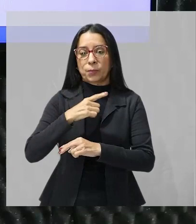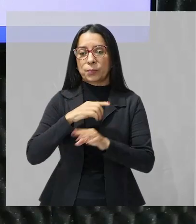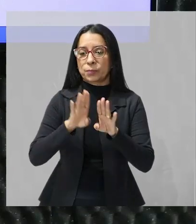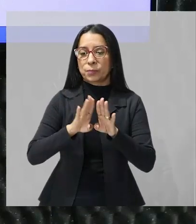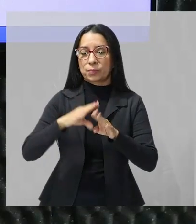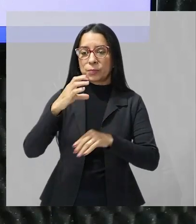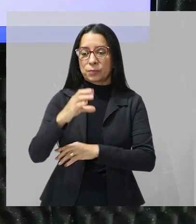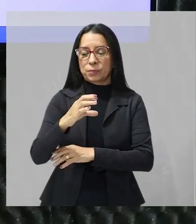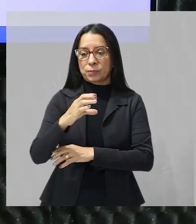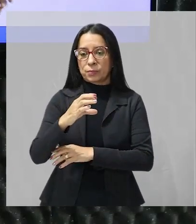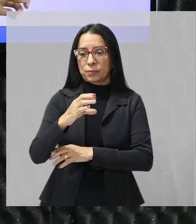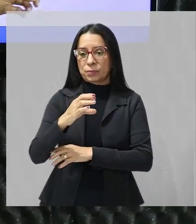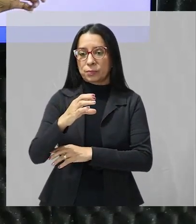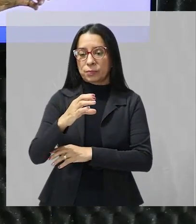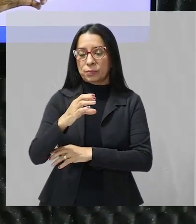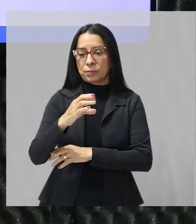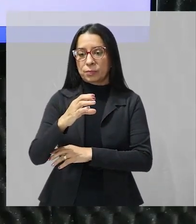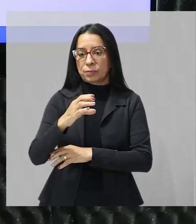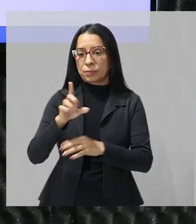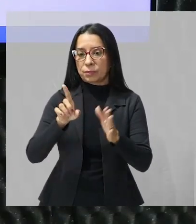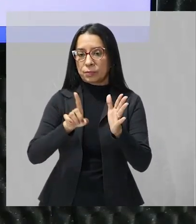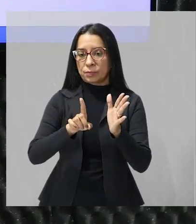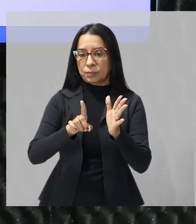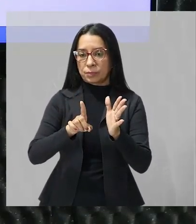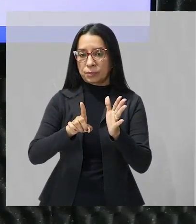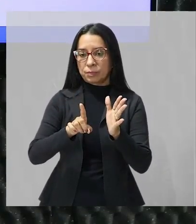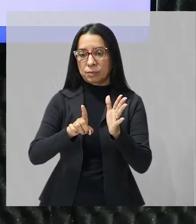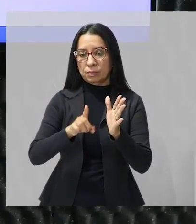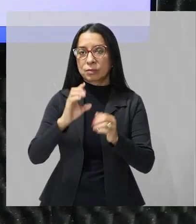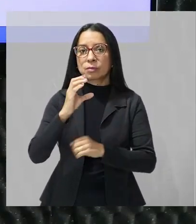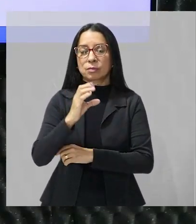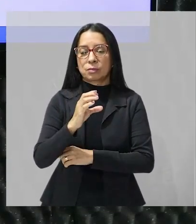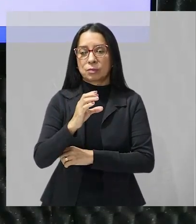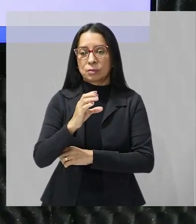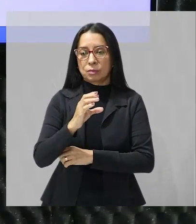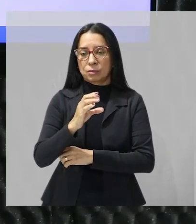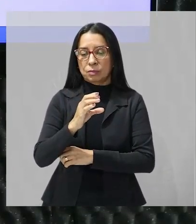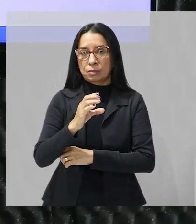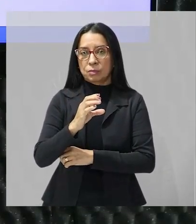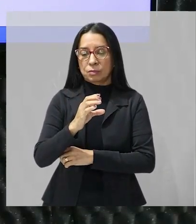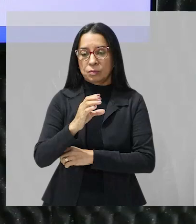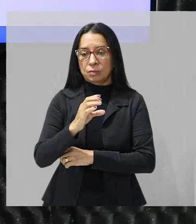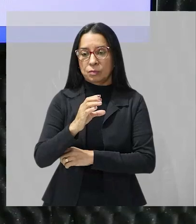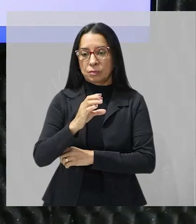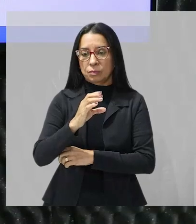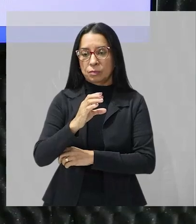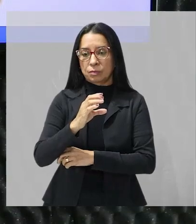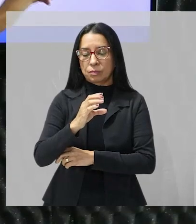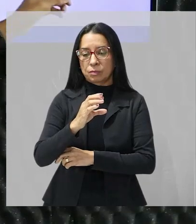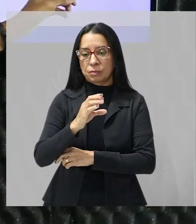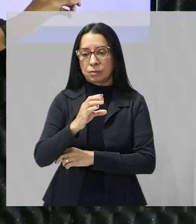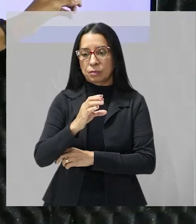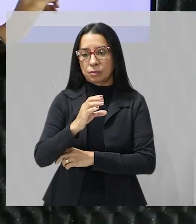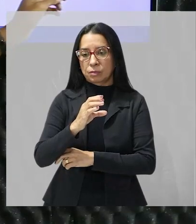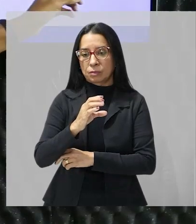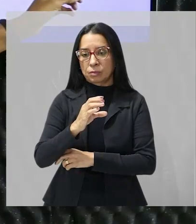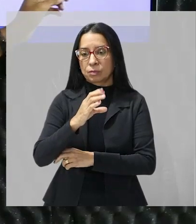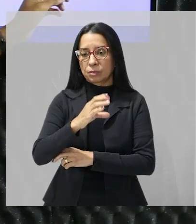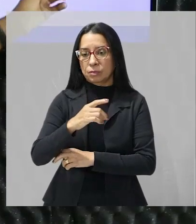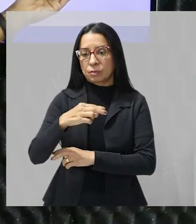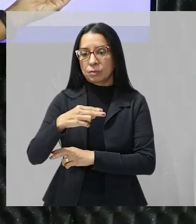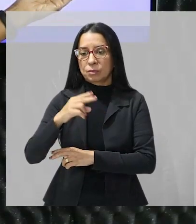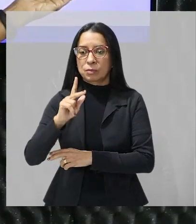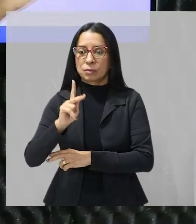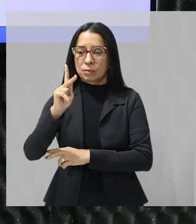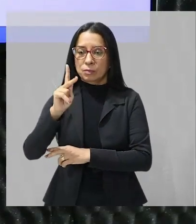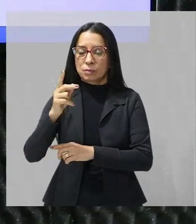c. O c é menos, tá, ó, desculpa, menos é do primeiro. K ao quadrado vezes R ao